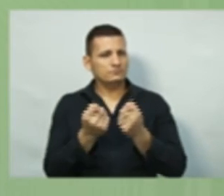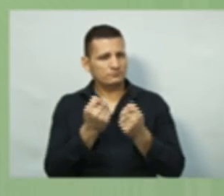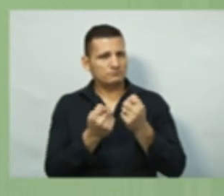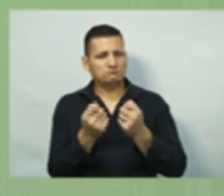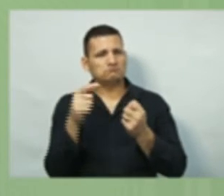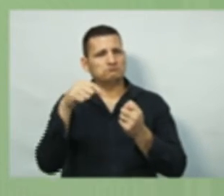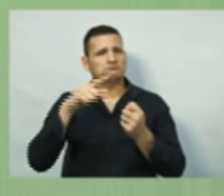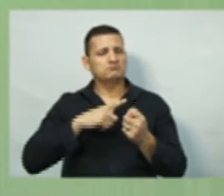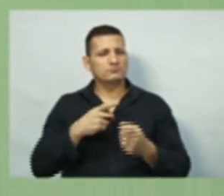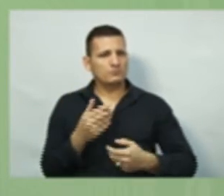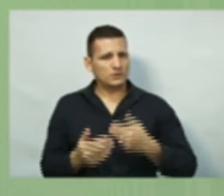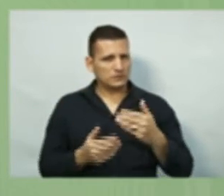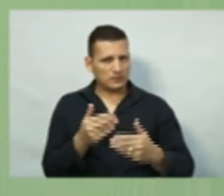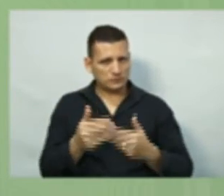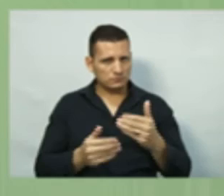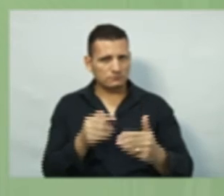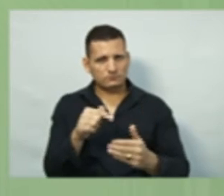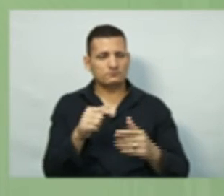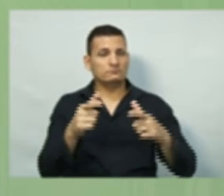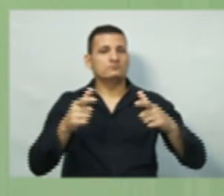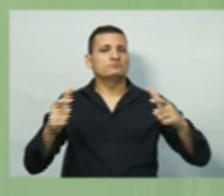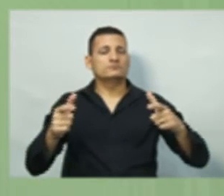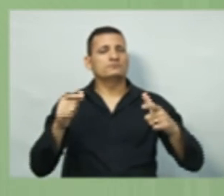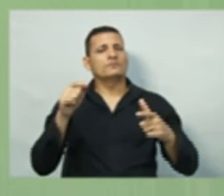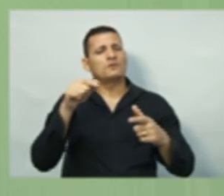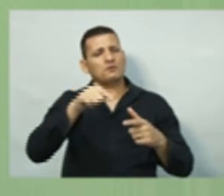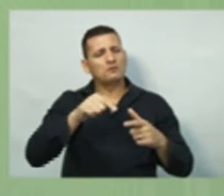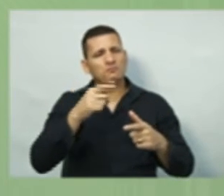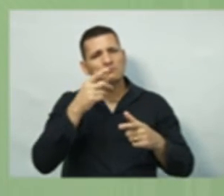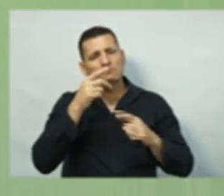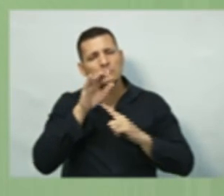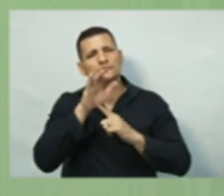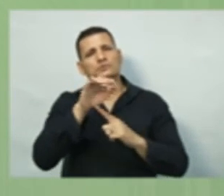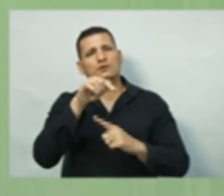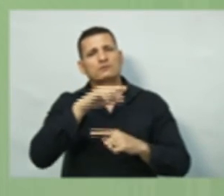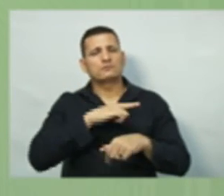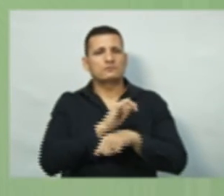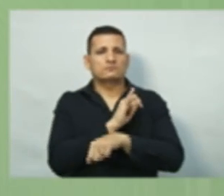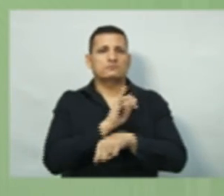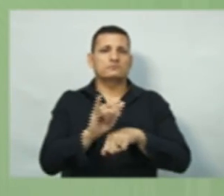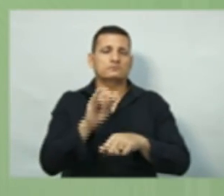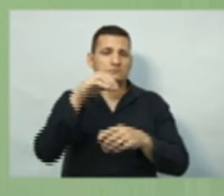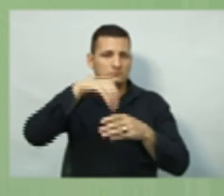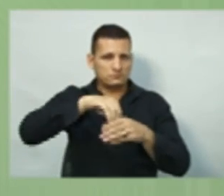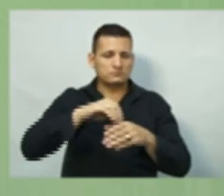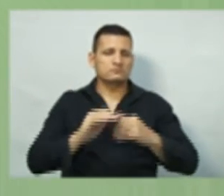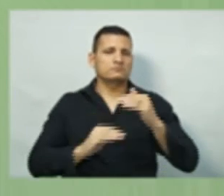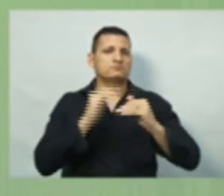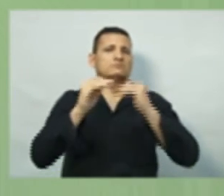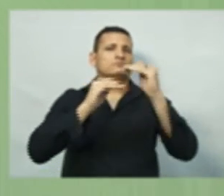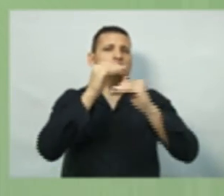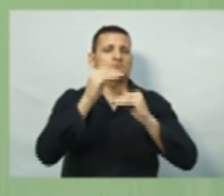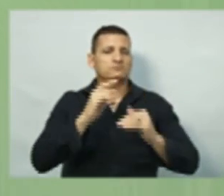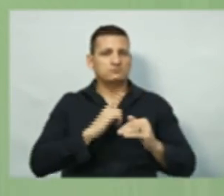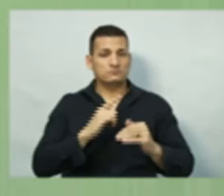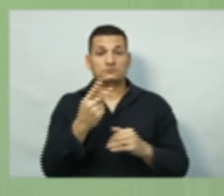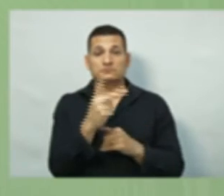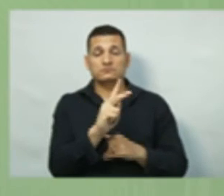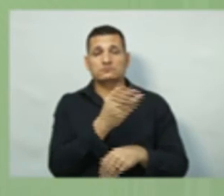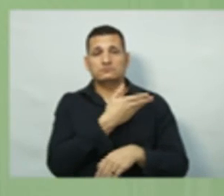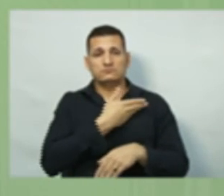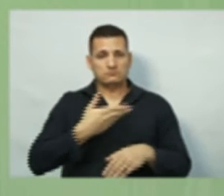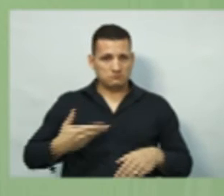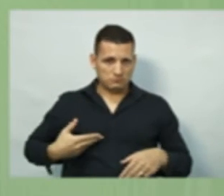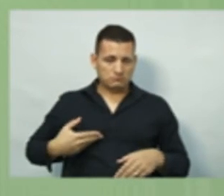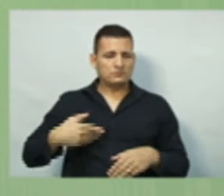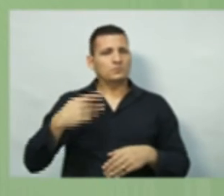pleno processo de crescimento, é sinal de que existe uma estratégia nacional de desenvolvimento, que seu governo e